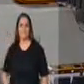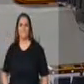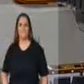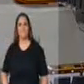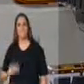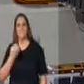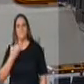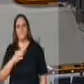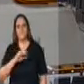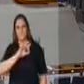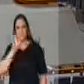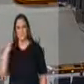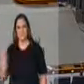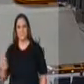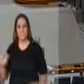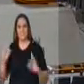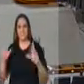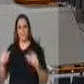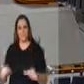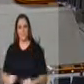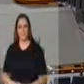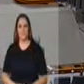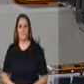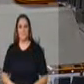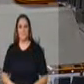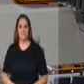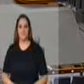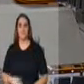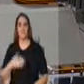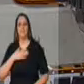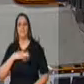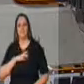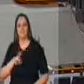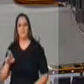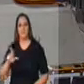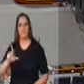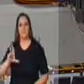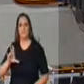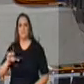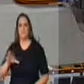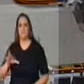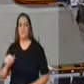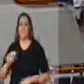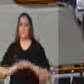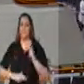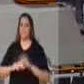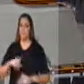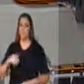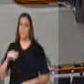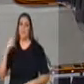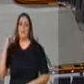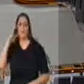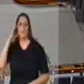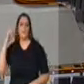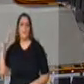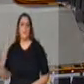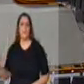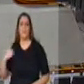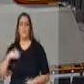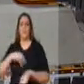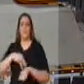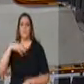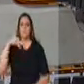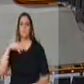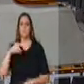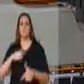Bom dia a todos, então. É ela que está continuando. Bom dia a todos. Meu nome é Luciara, sou fonoaudióloga, sou mestre em distúrbios